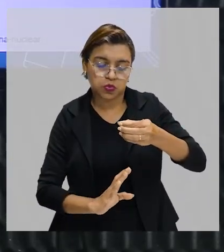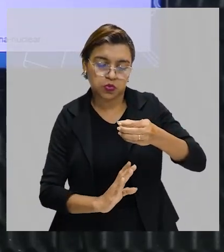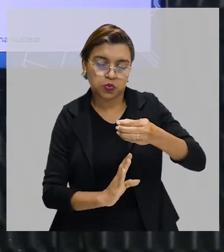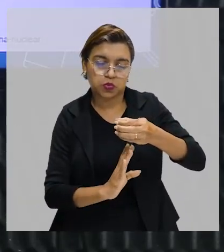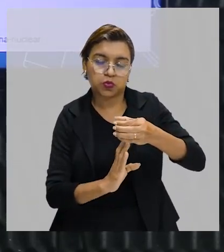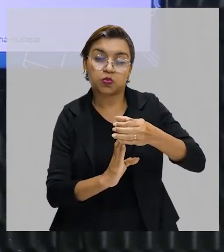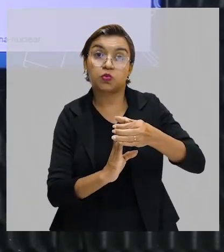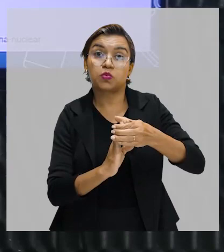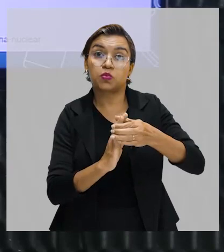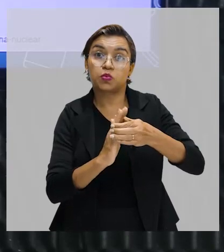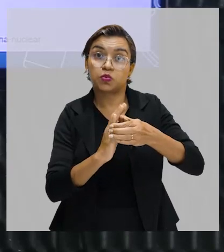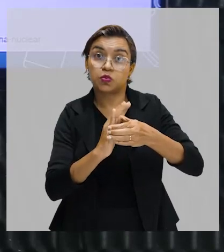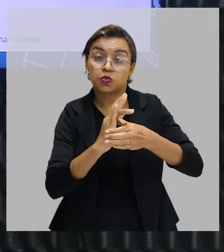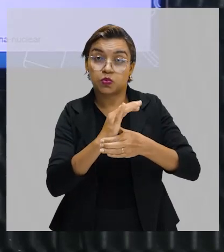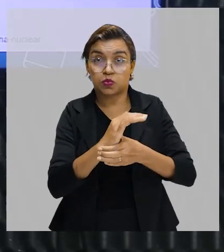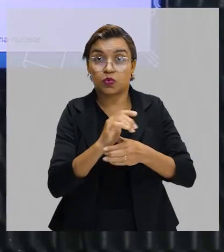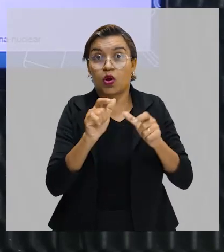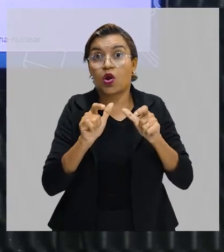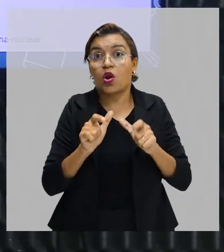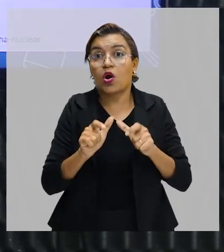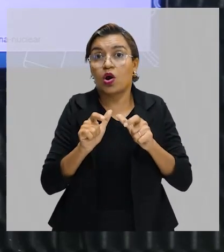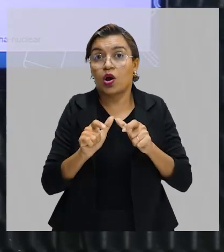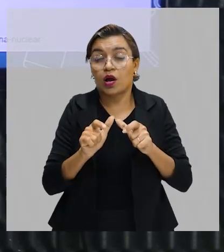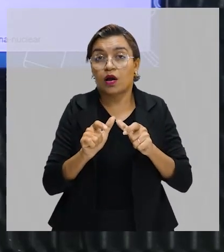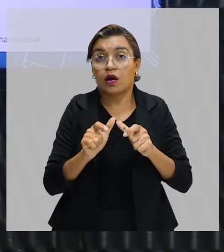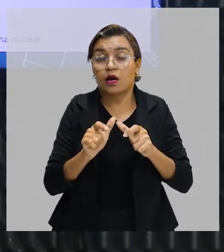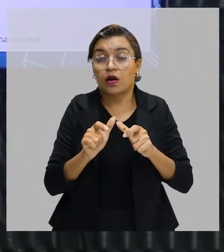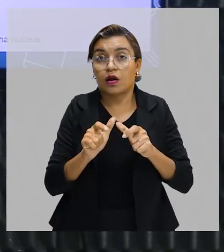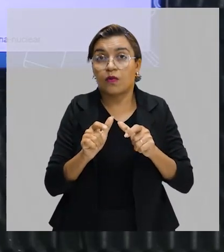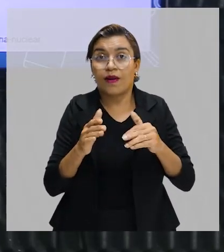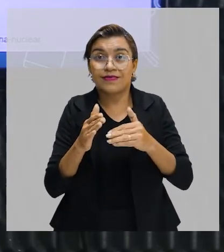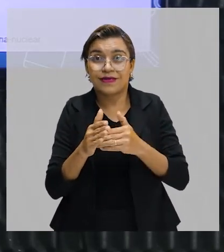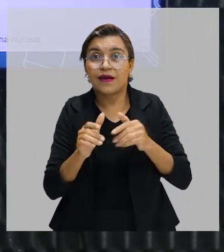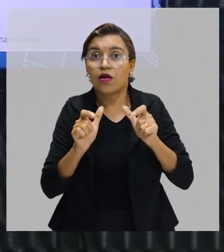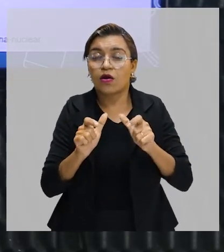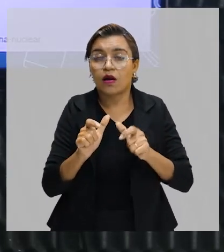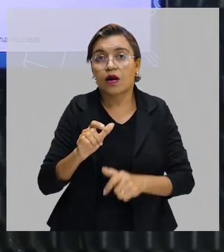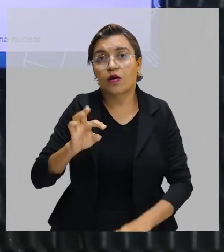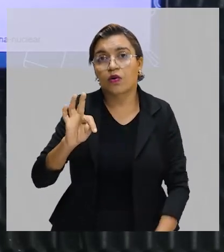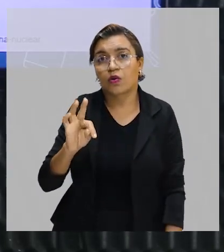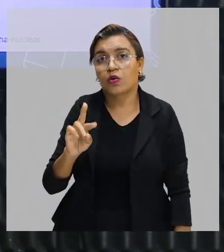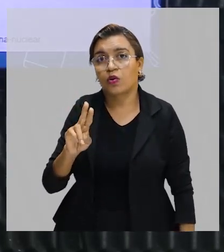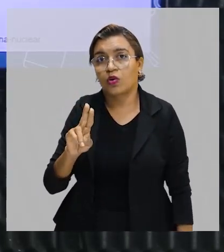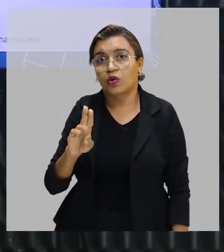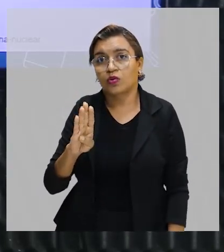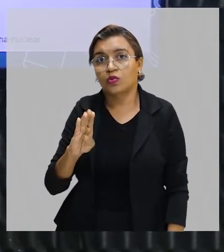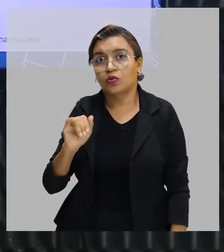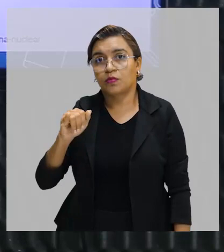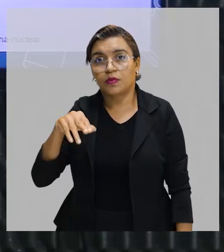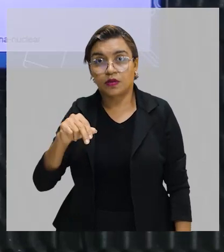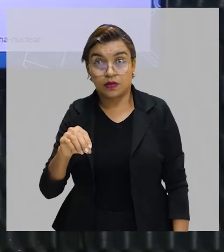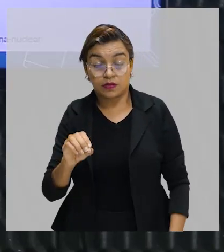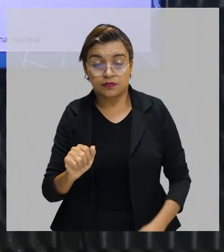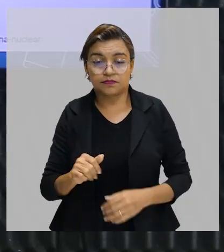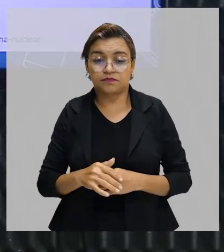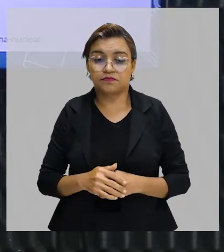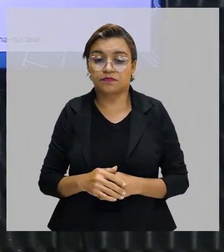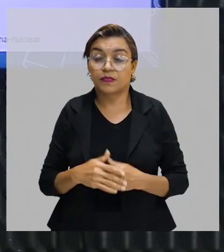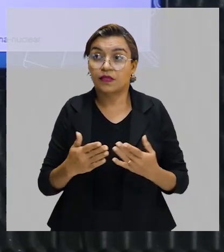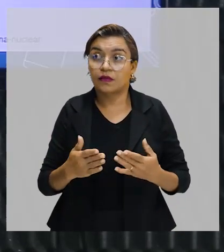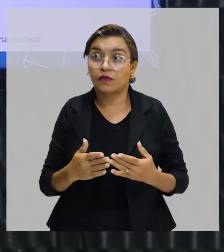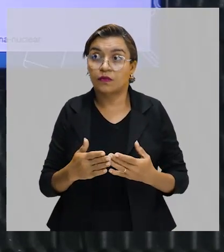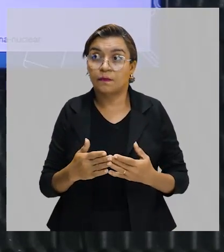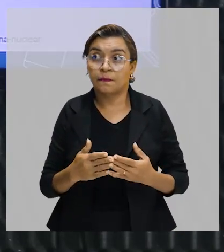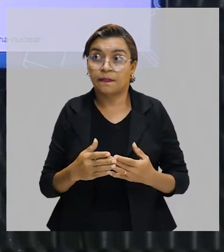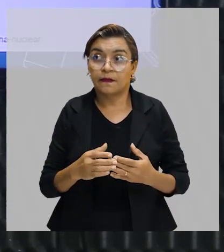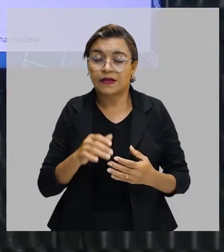canos, onde ficam localizadas as turbinas, certo? E o gerador elétrico. Então o vapor ele vai